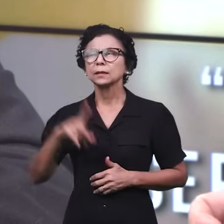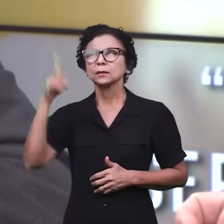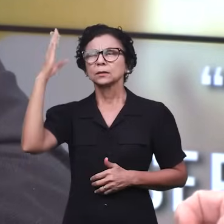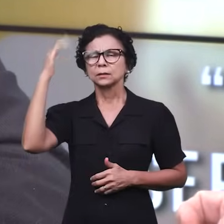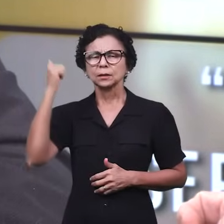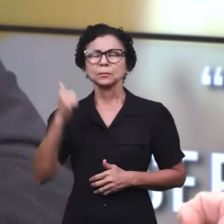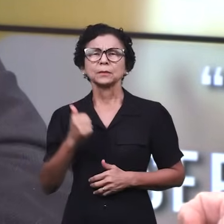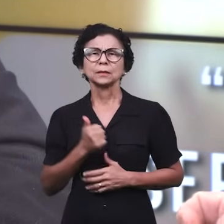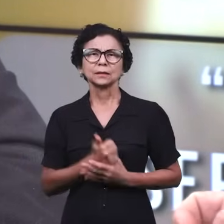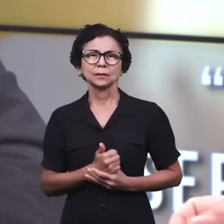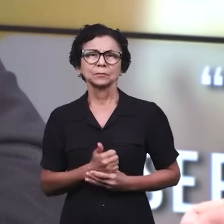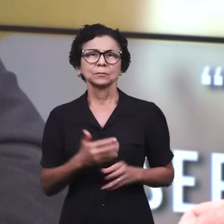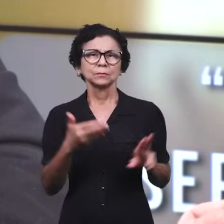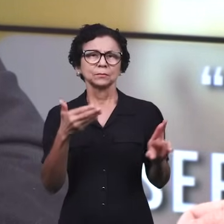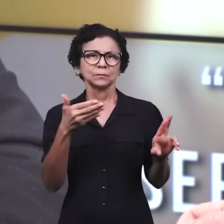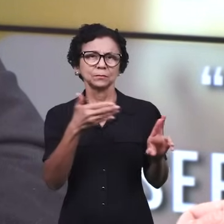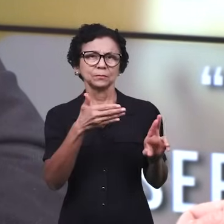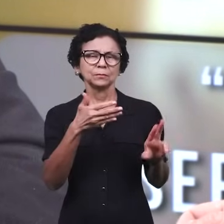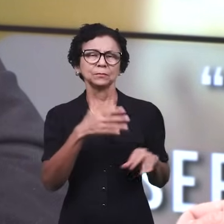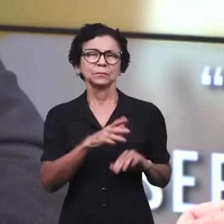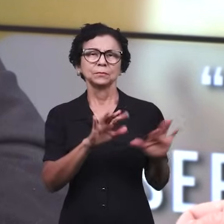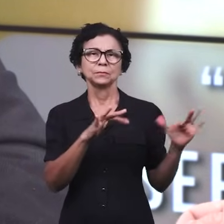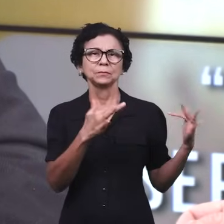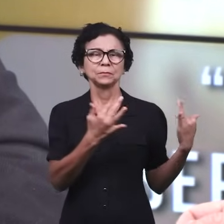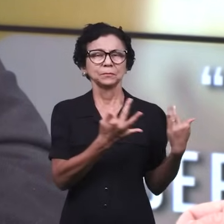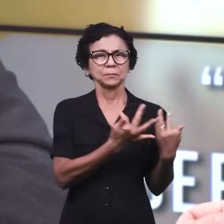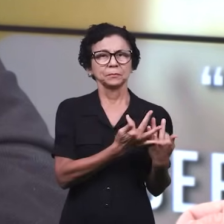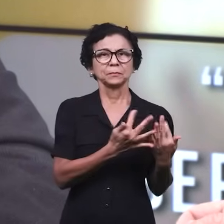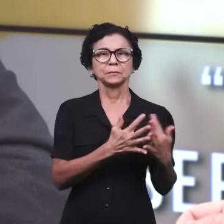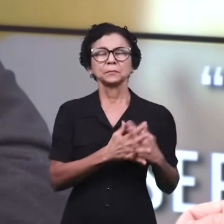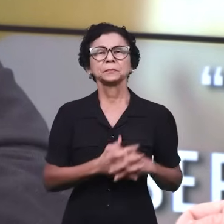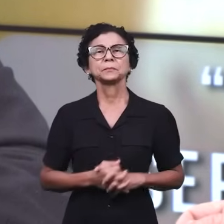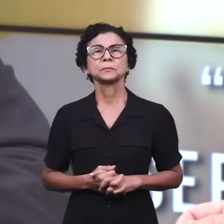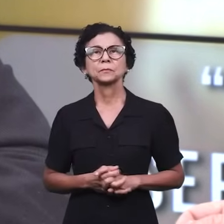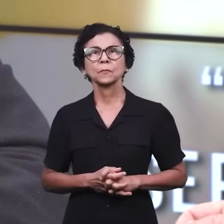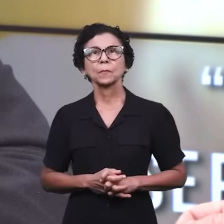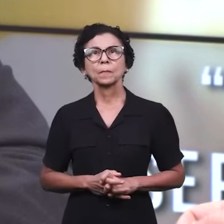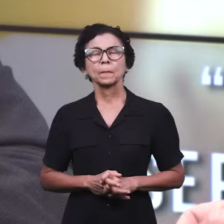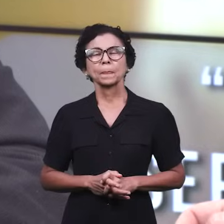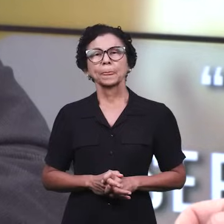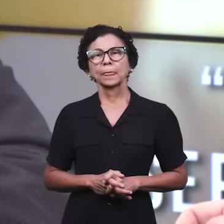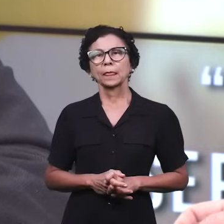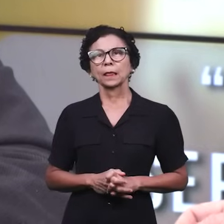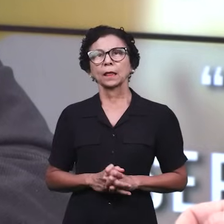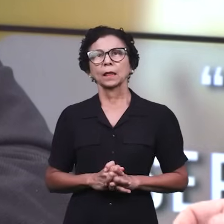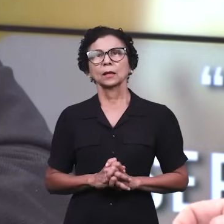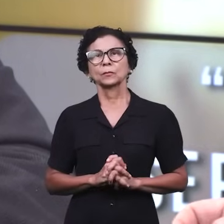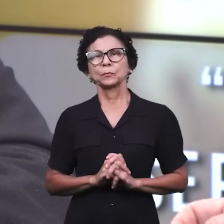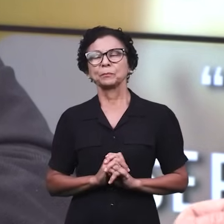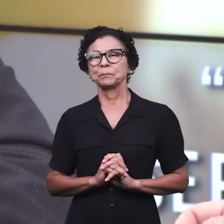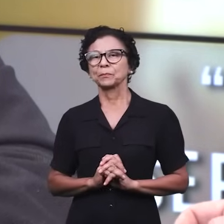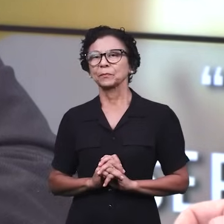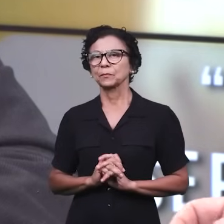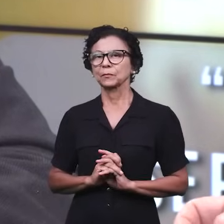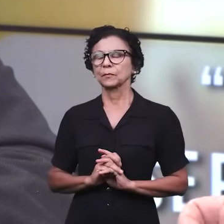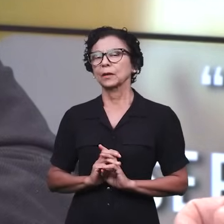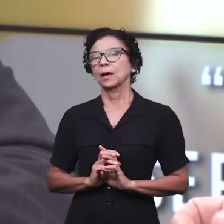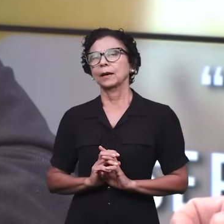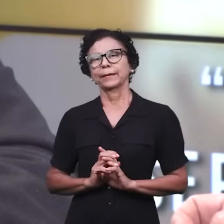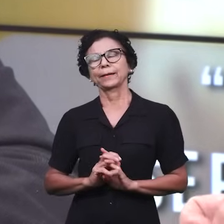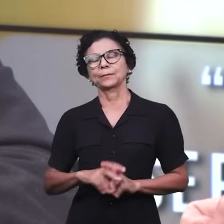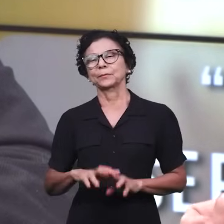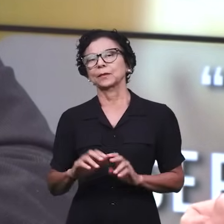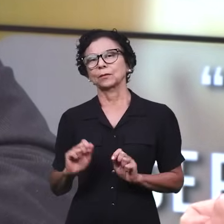e porque eles porque a a fidelidade não é simplesmente falar Fidelidade é no agir né as atitudes